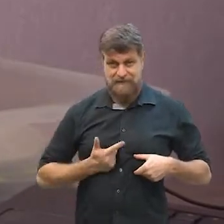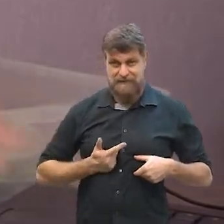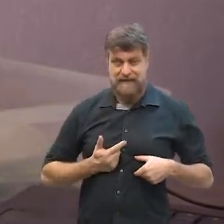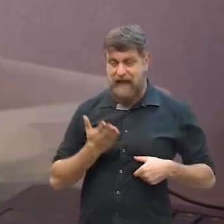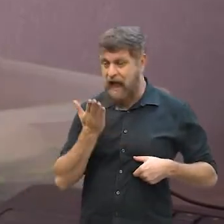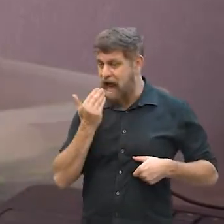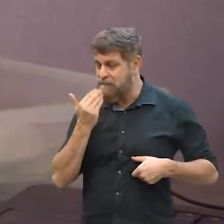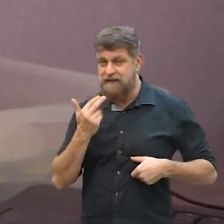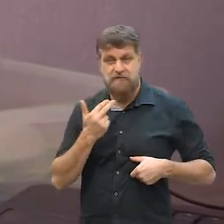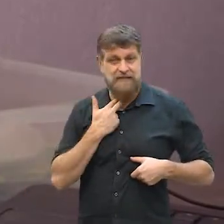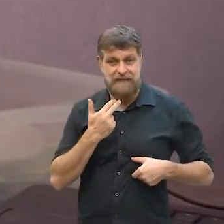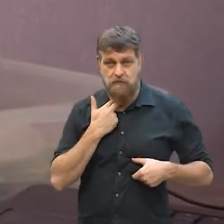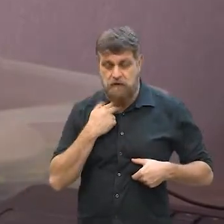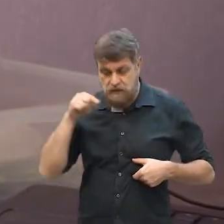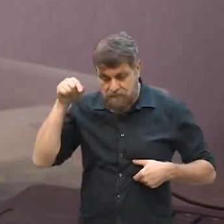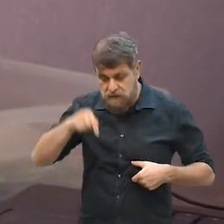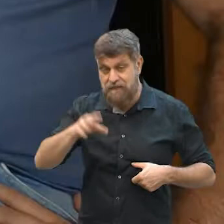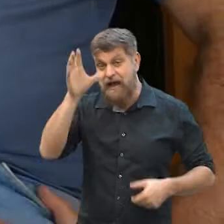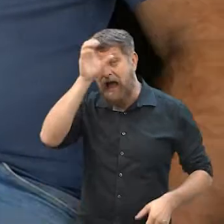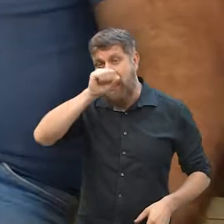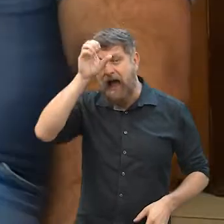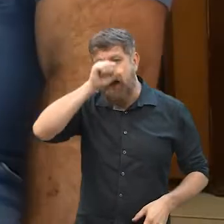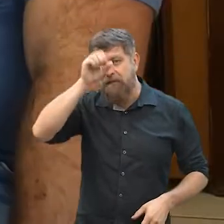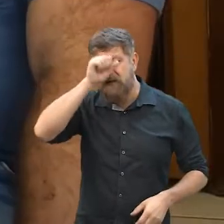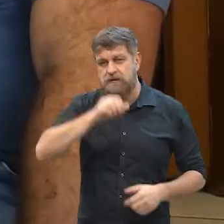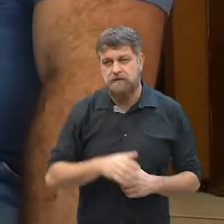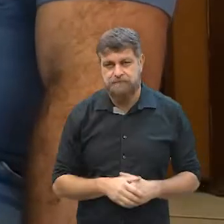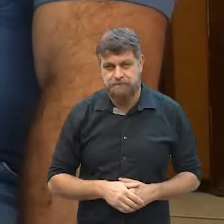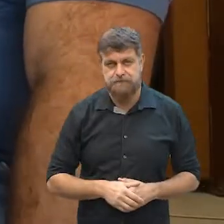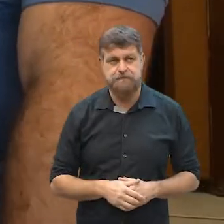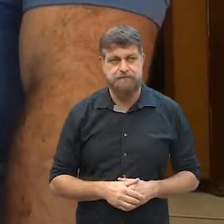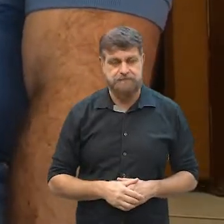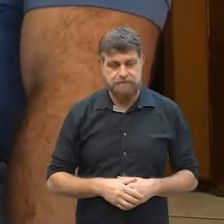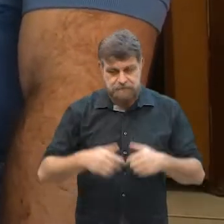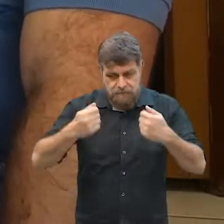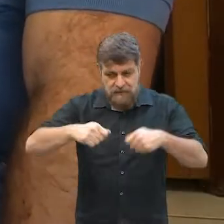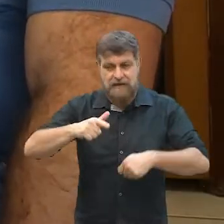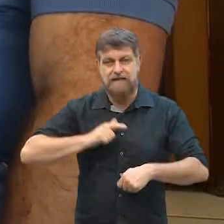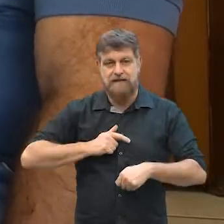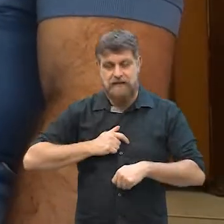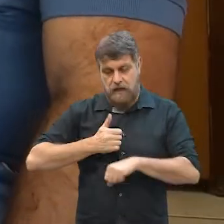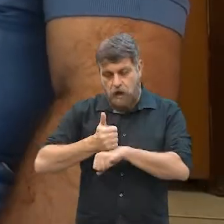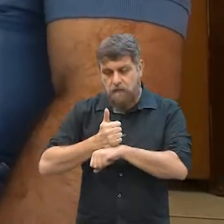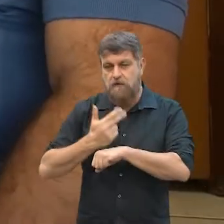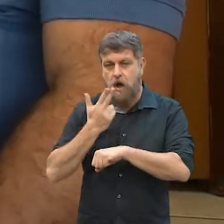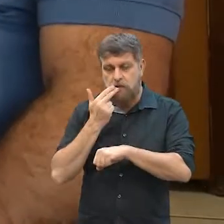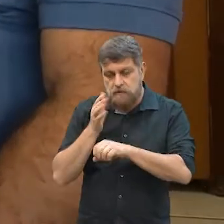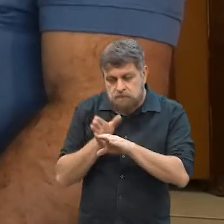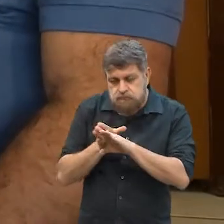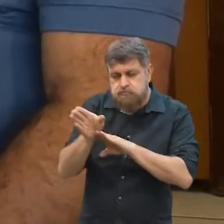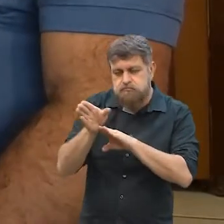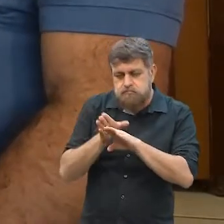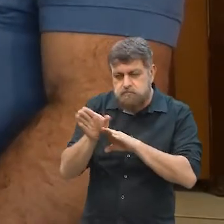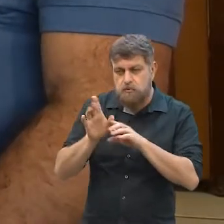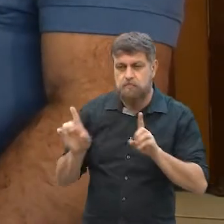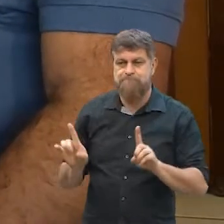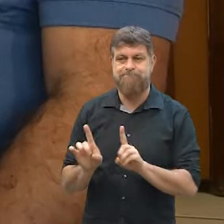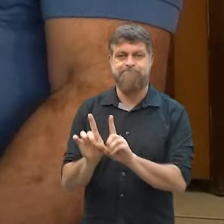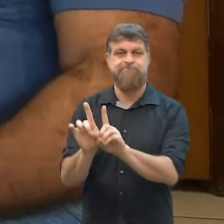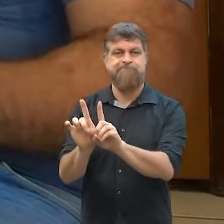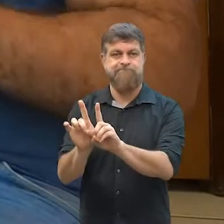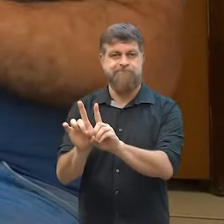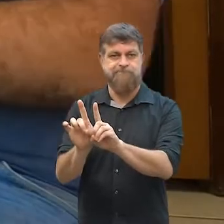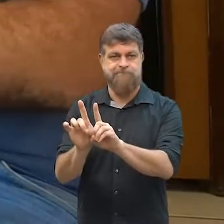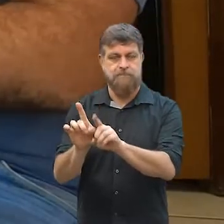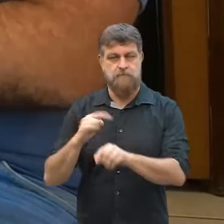alimentares, e reaprender, tá? Entendi. Então precisa ter o nutricionista aí. Muita coisa vai do nutricionista. Muita,